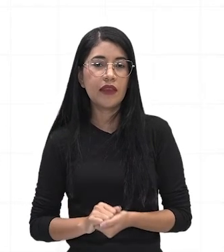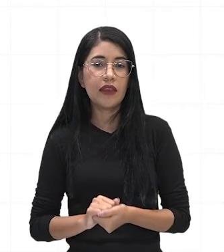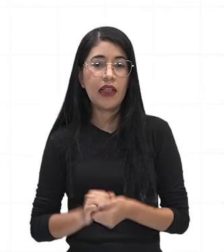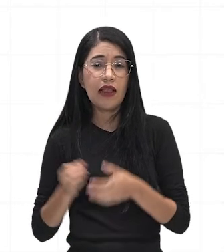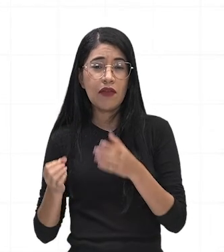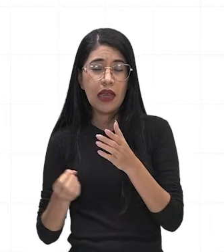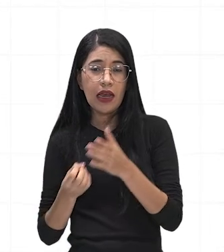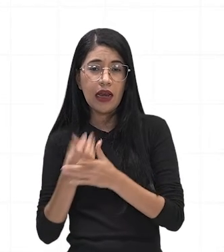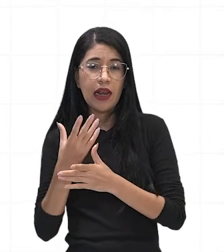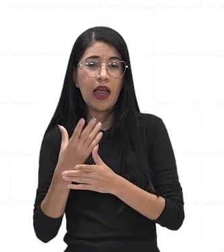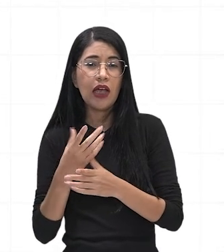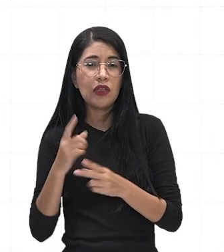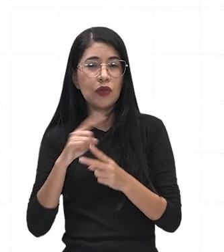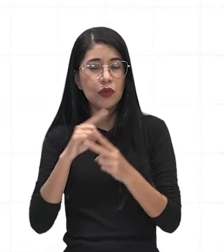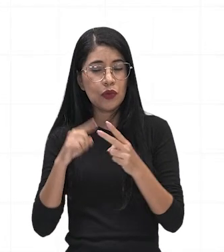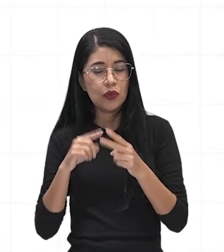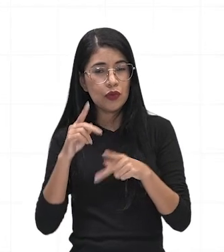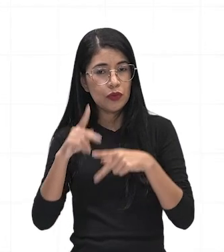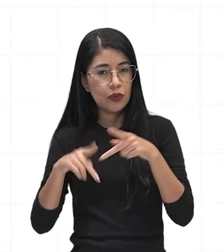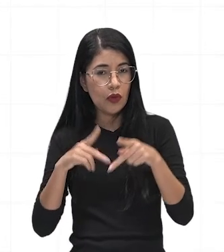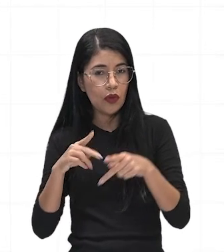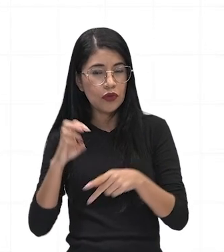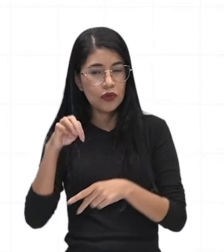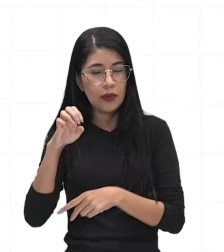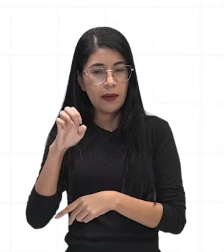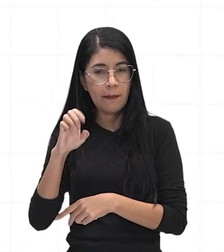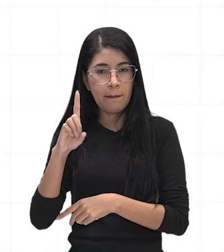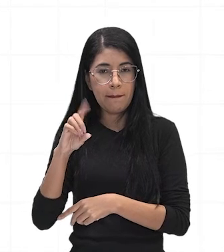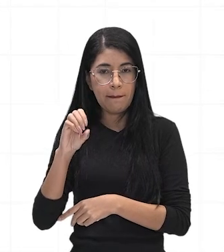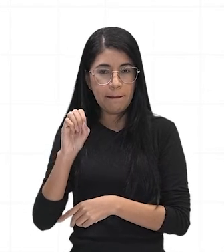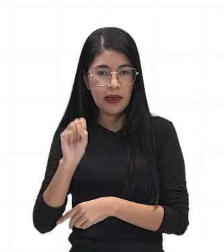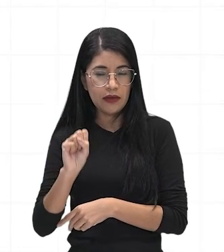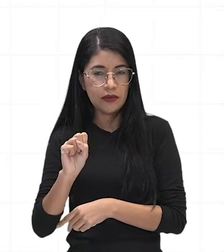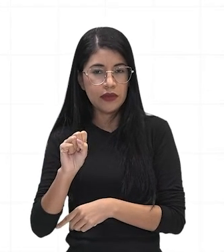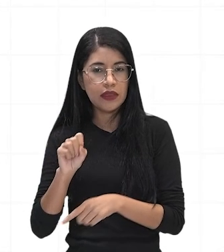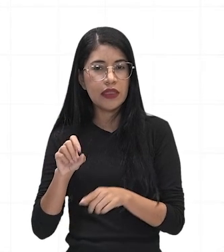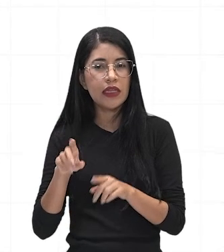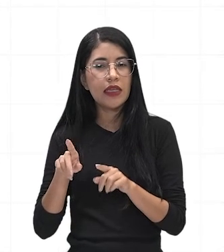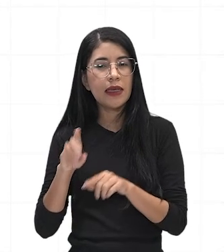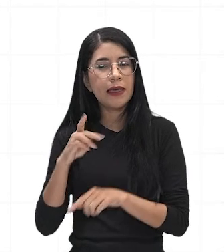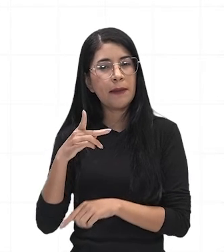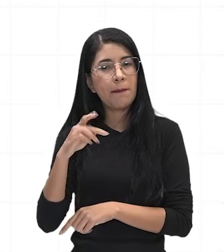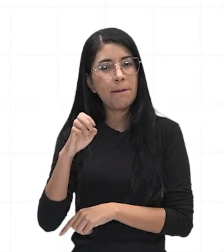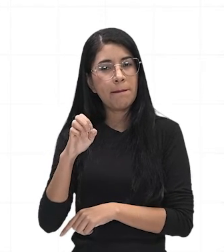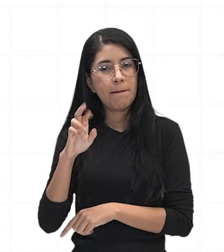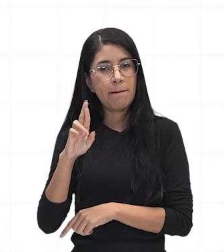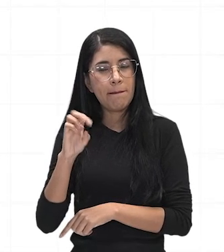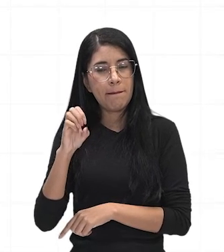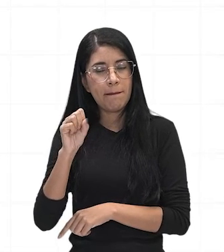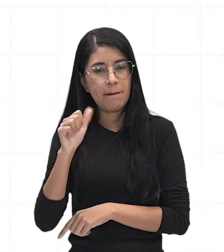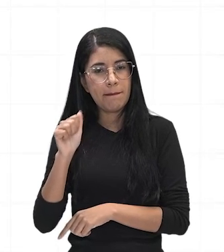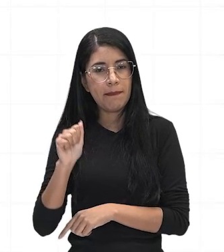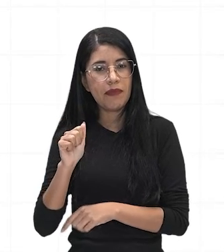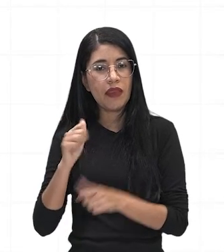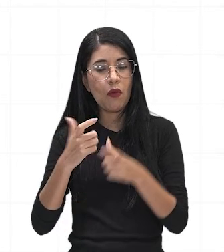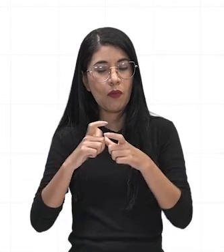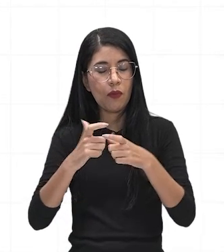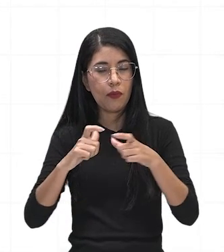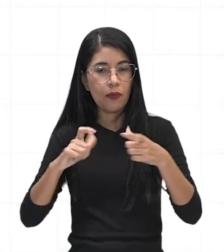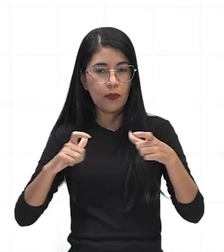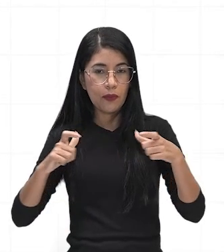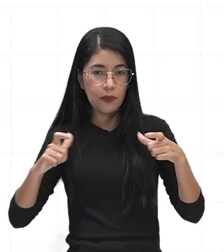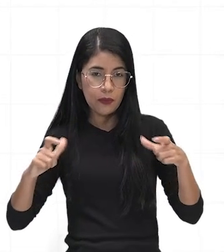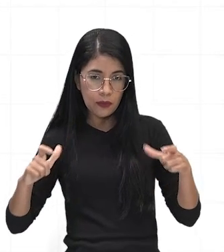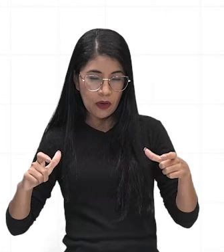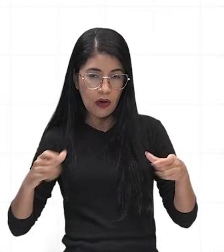Originou-se da fusão de dois povos, dos medos e persas, tá? A expansão, então, do Império